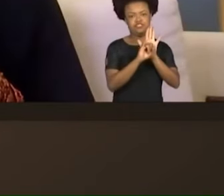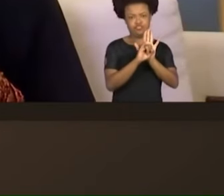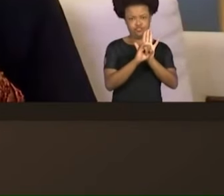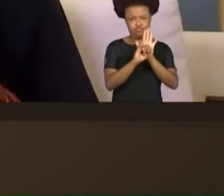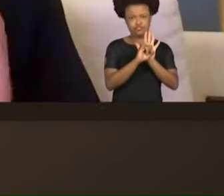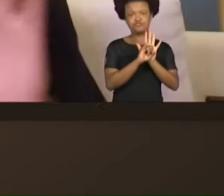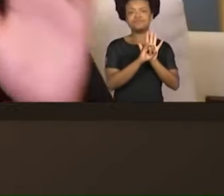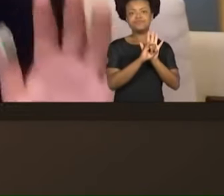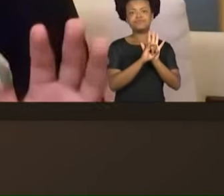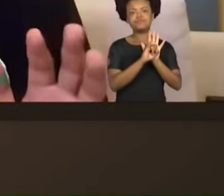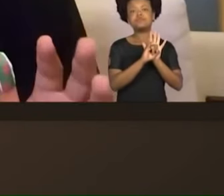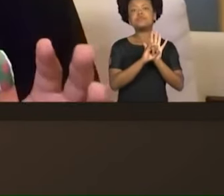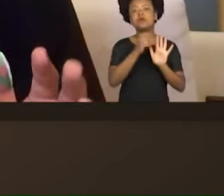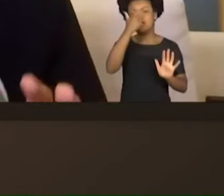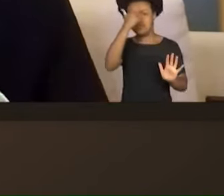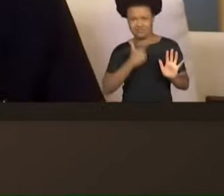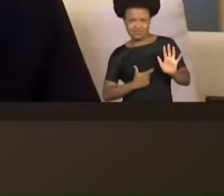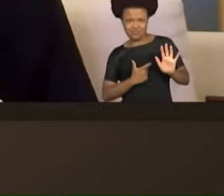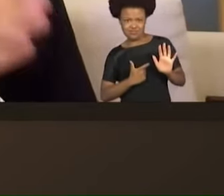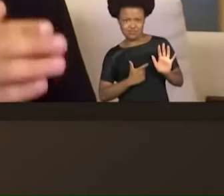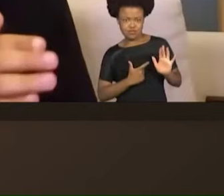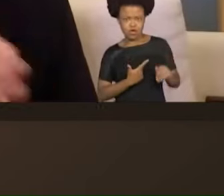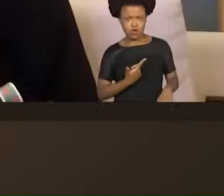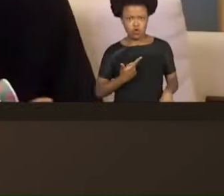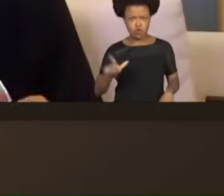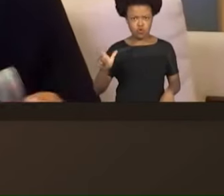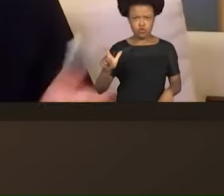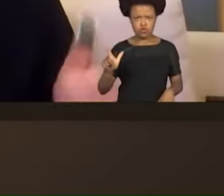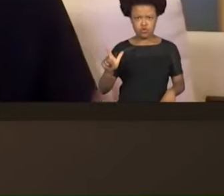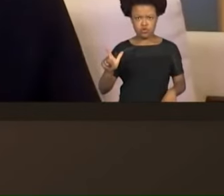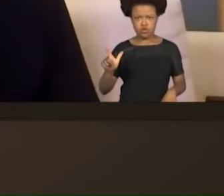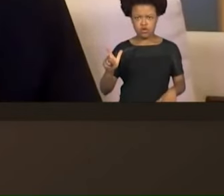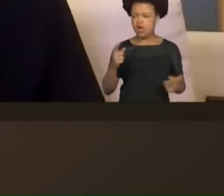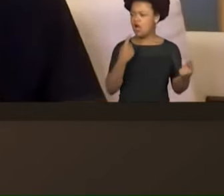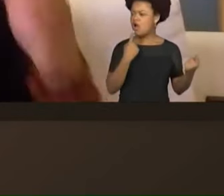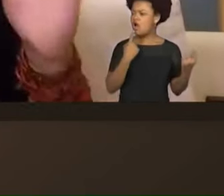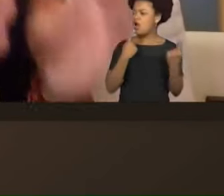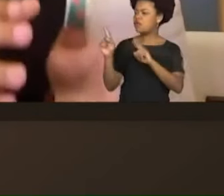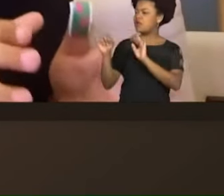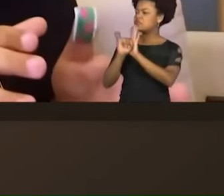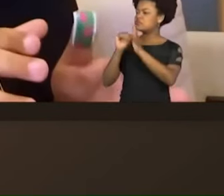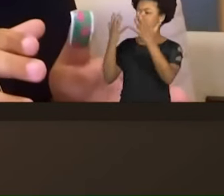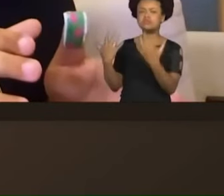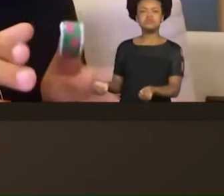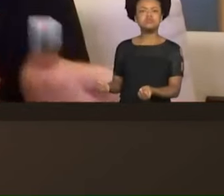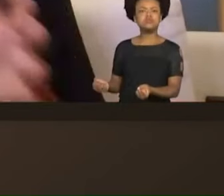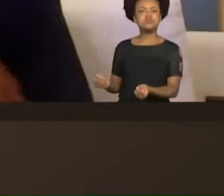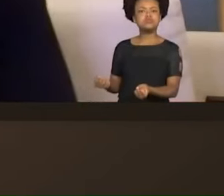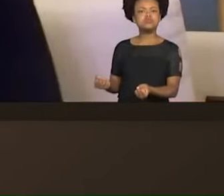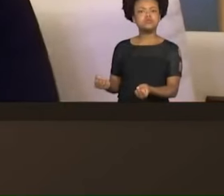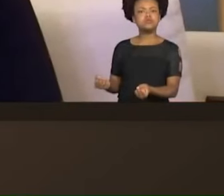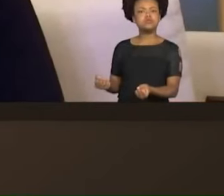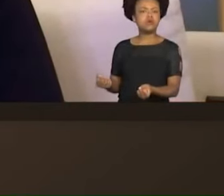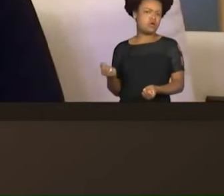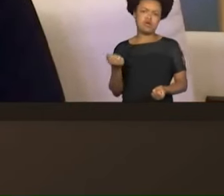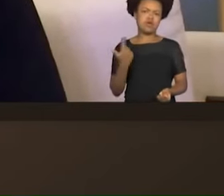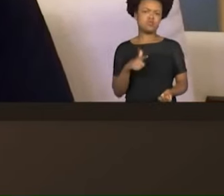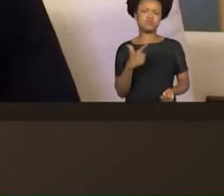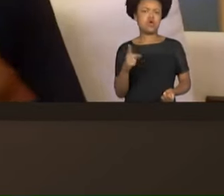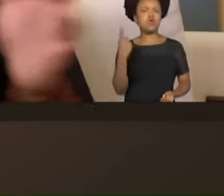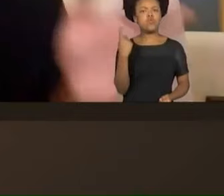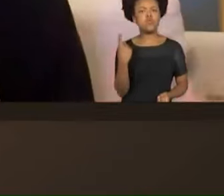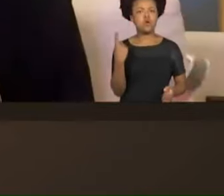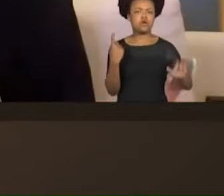mesmo erro, que é desconsiderar as nuances de tudo e a complexidade de tudo. Não existe uma esquerda, não existe uma